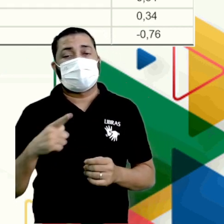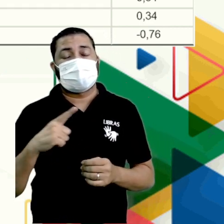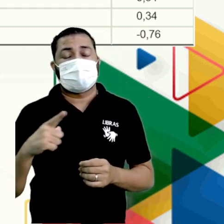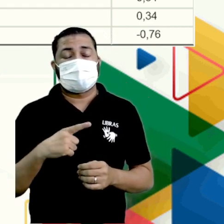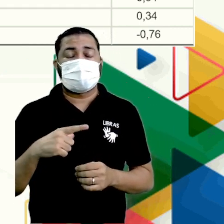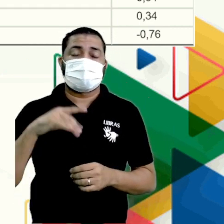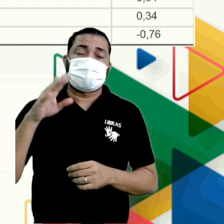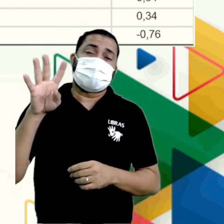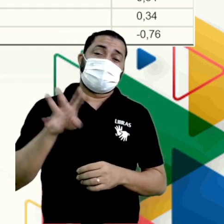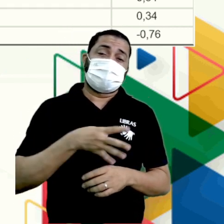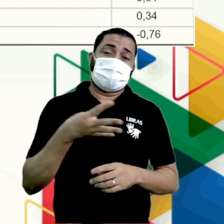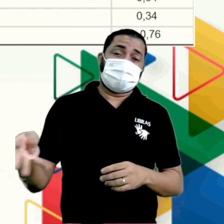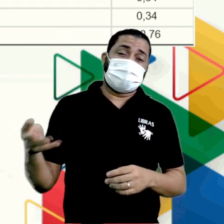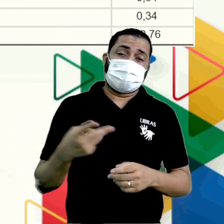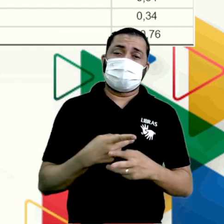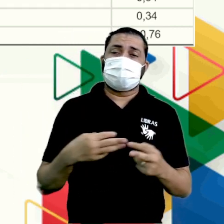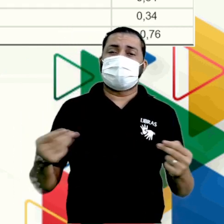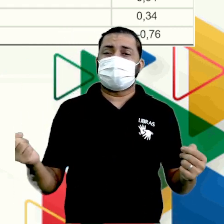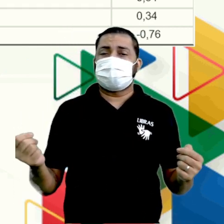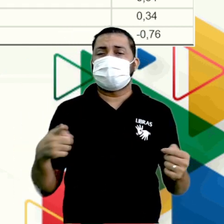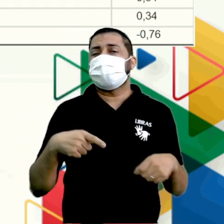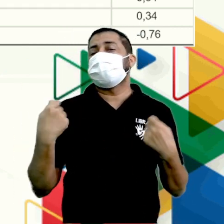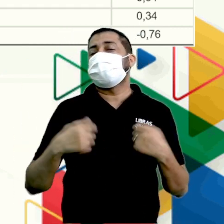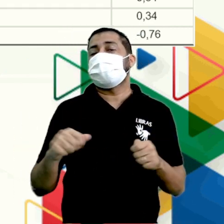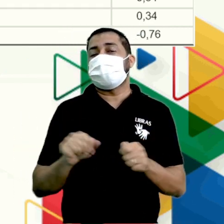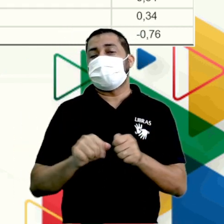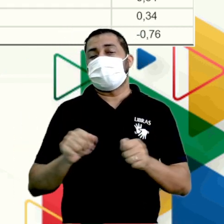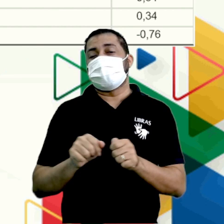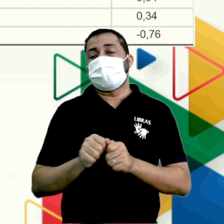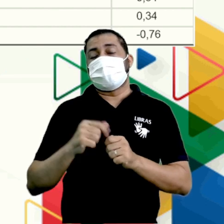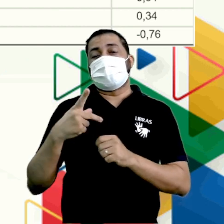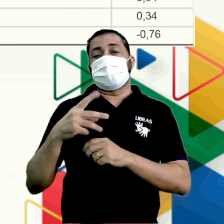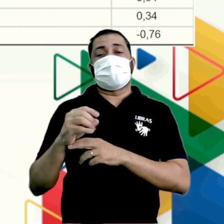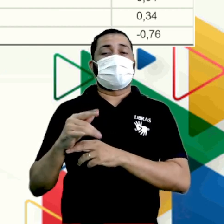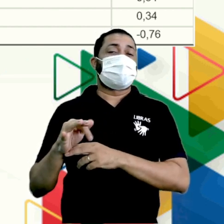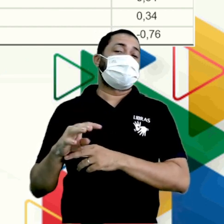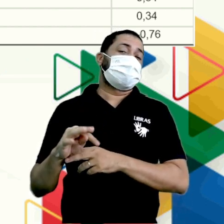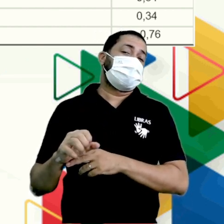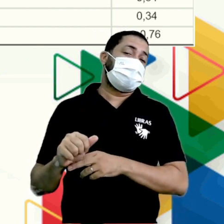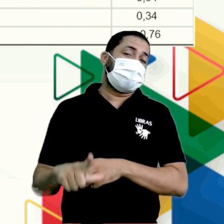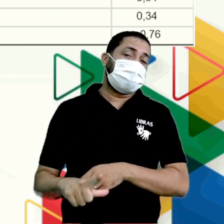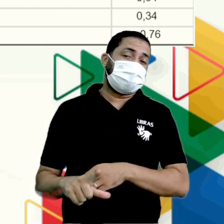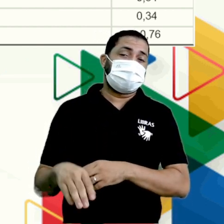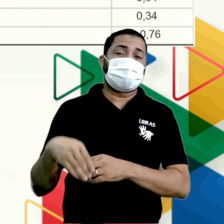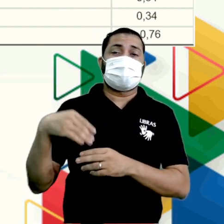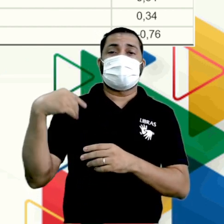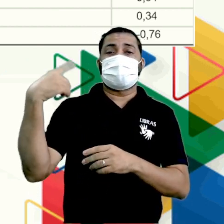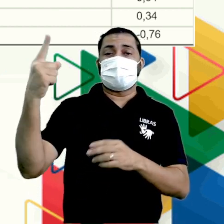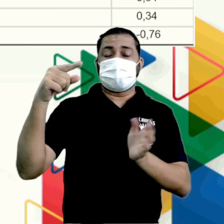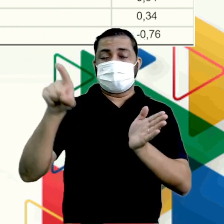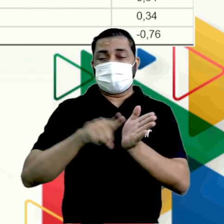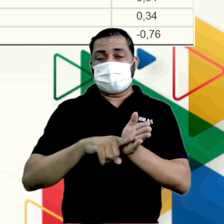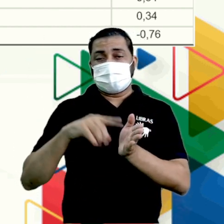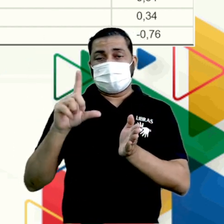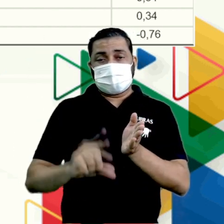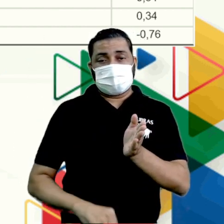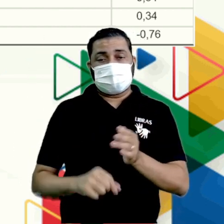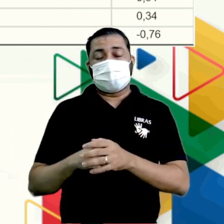várias semi-reações. O que você tem que fazer? Pegar o potencial da maior e subtrair do potencial da